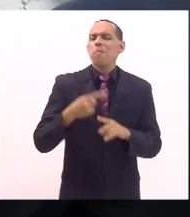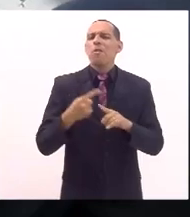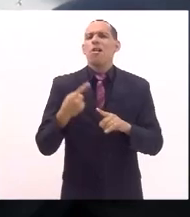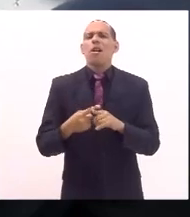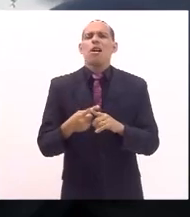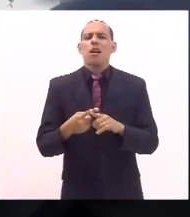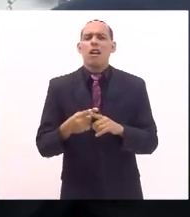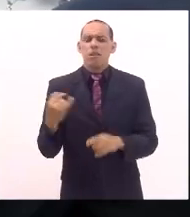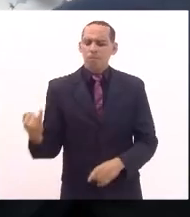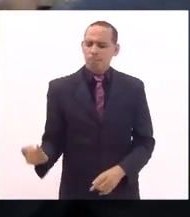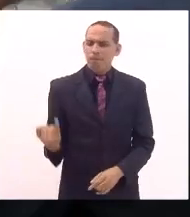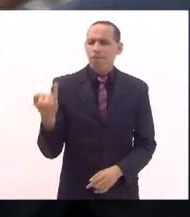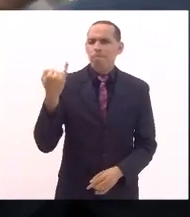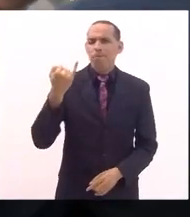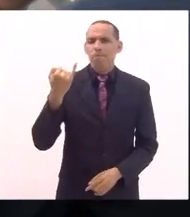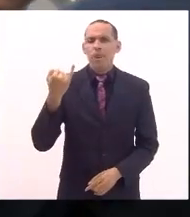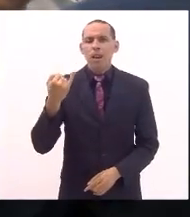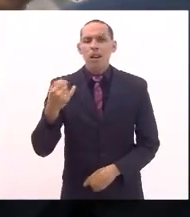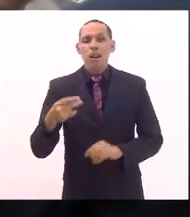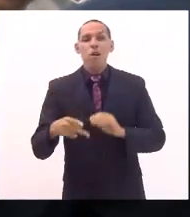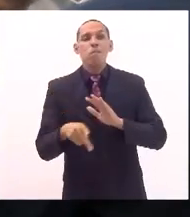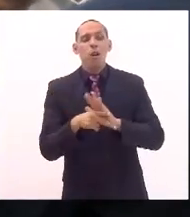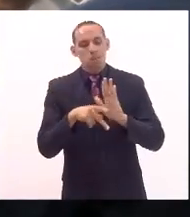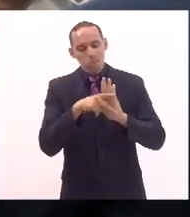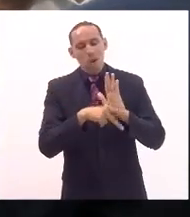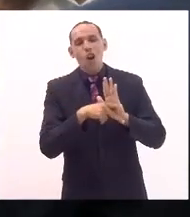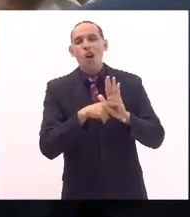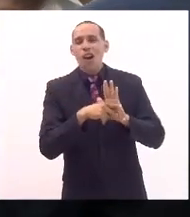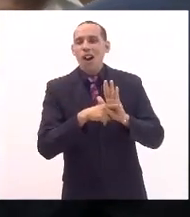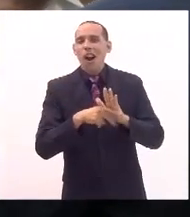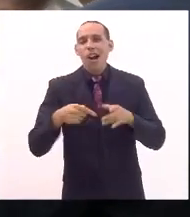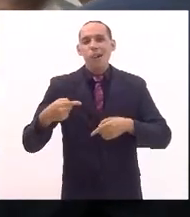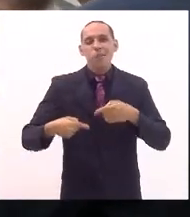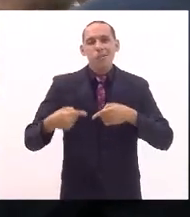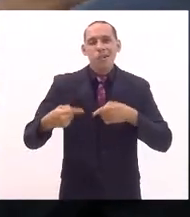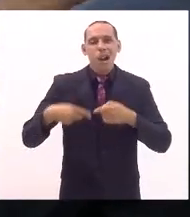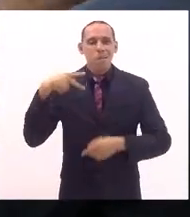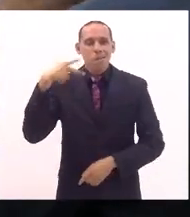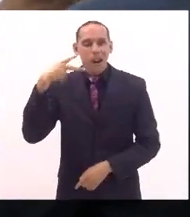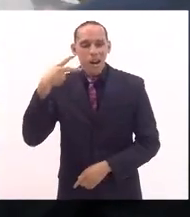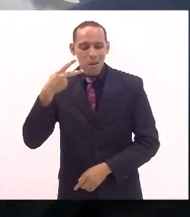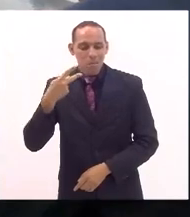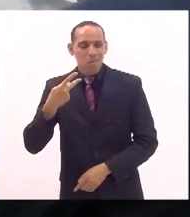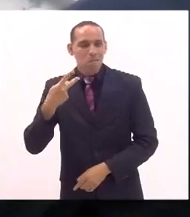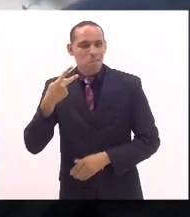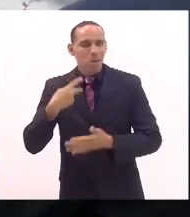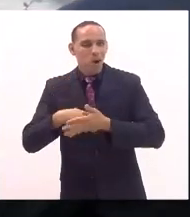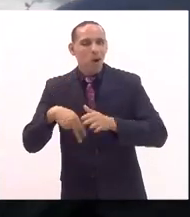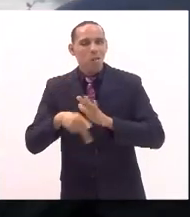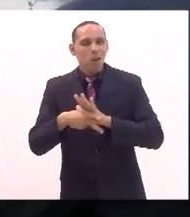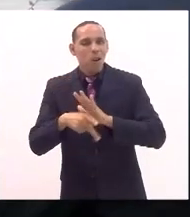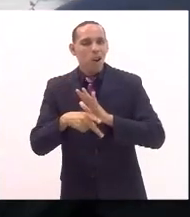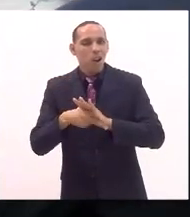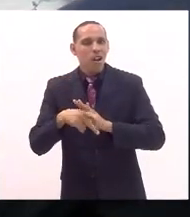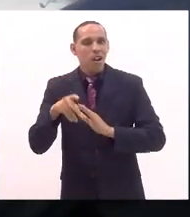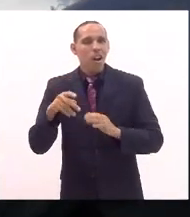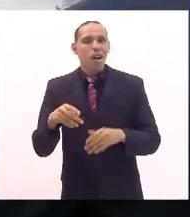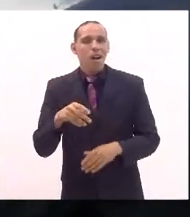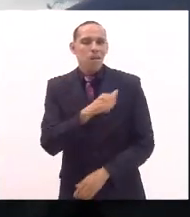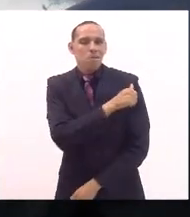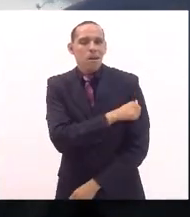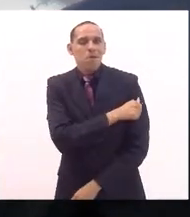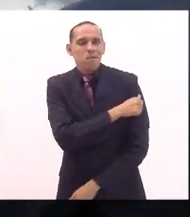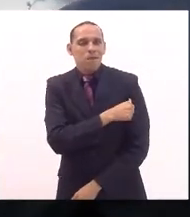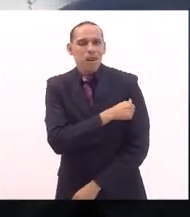a importância e do projeto político parlamentar da enfermagem a enfermagem precisa ter